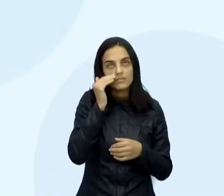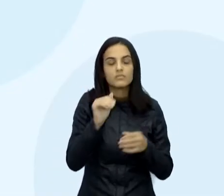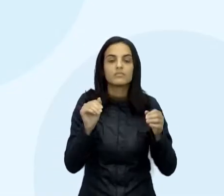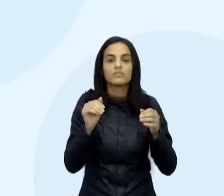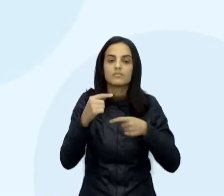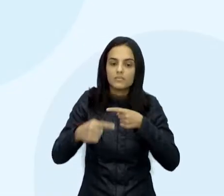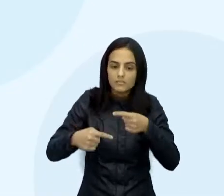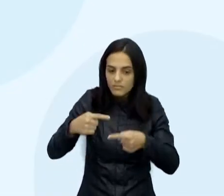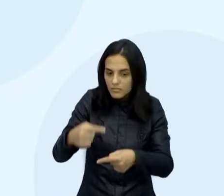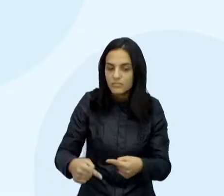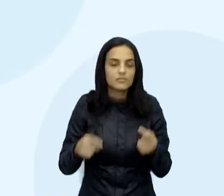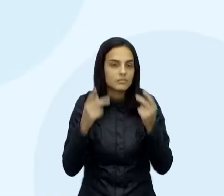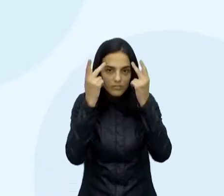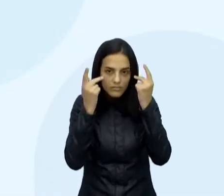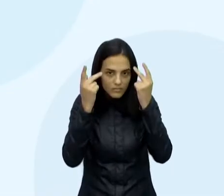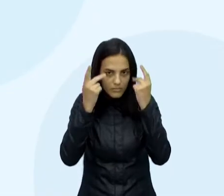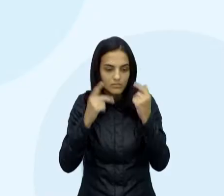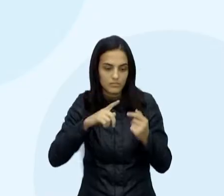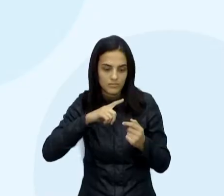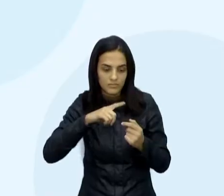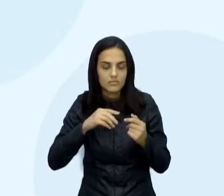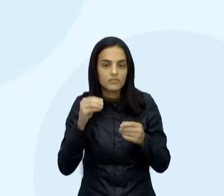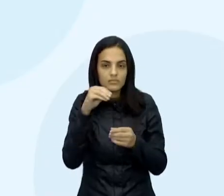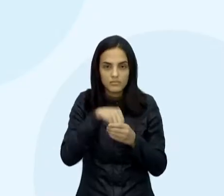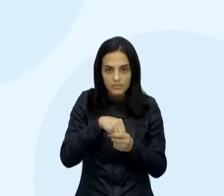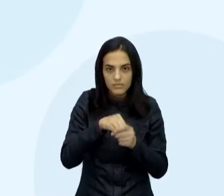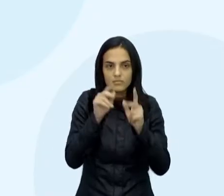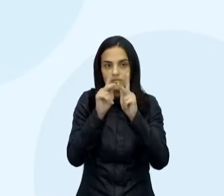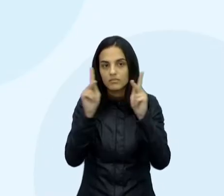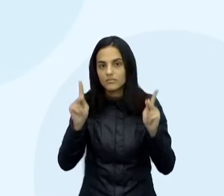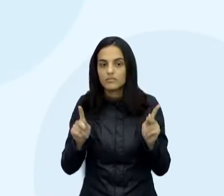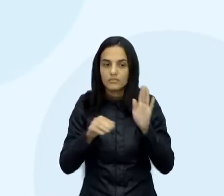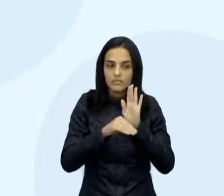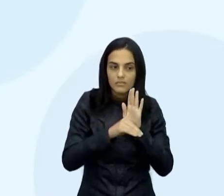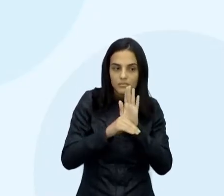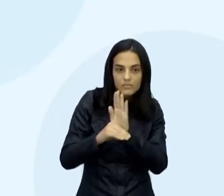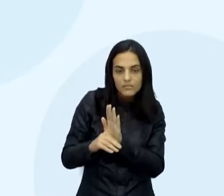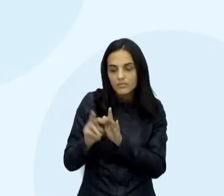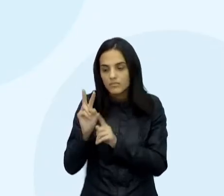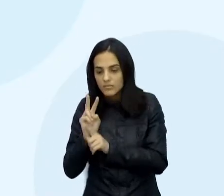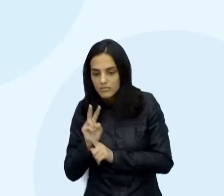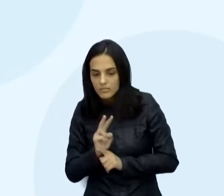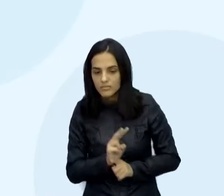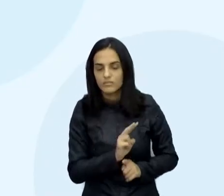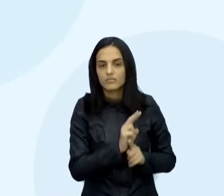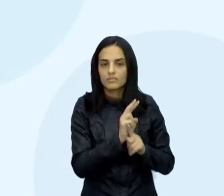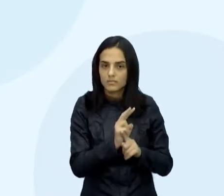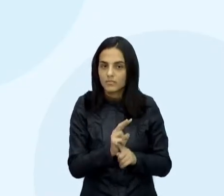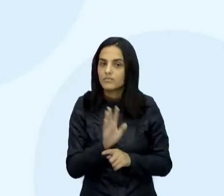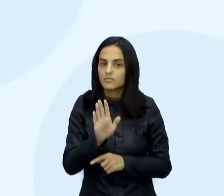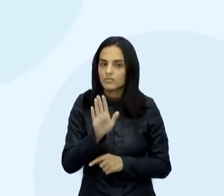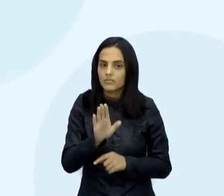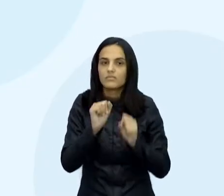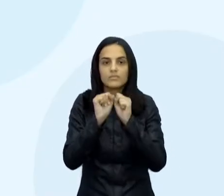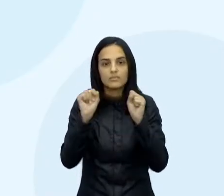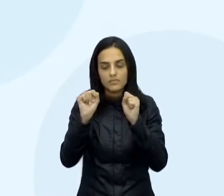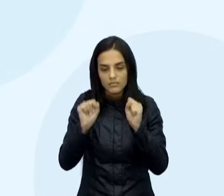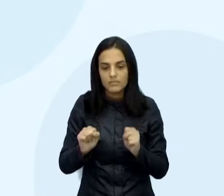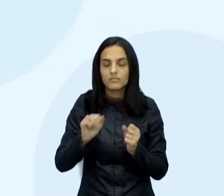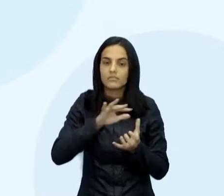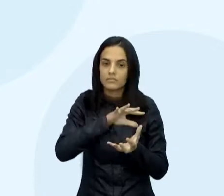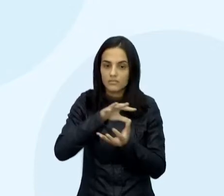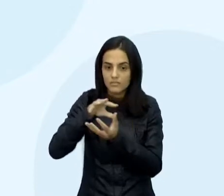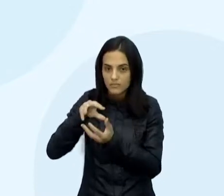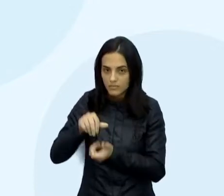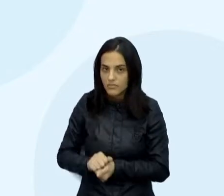naturais existentes no planeta, o que contribui para a sua conservação. Entretanto, o sistema Terra é